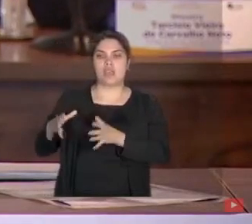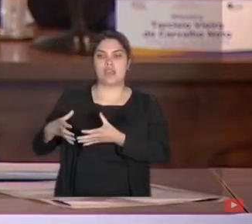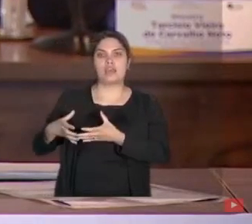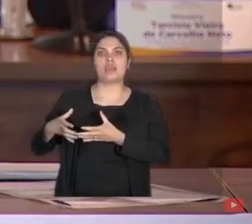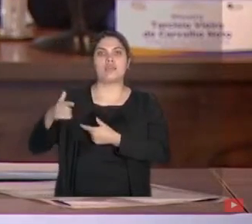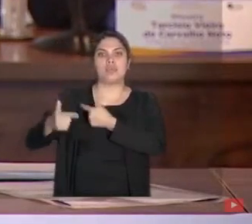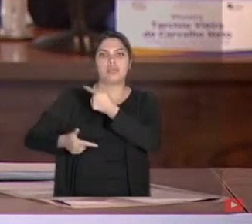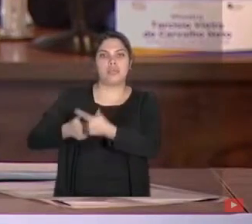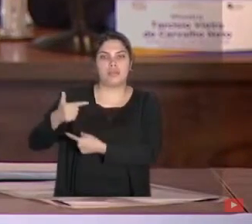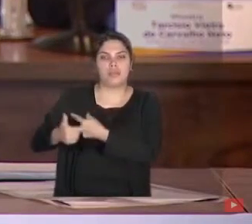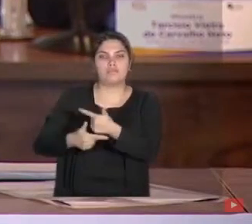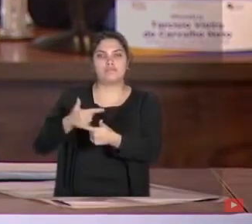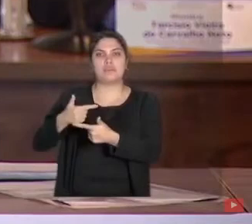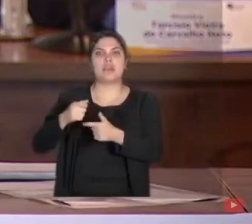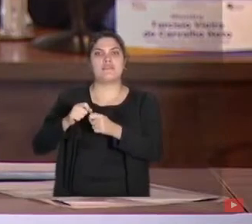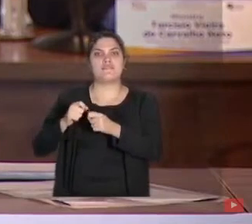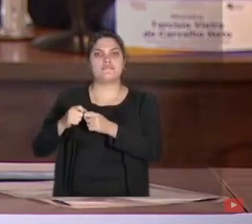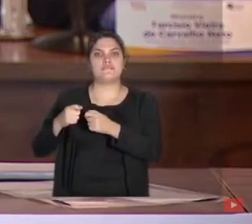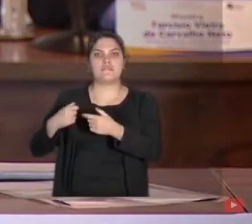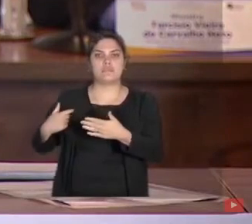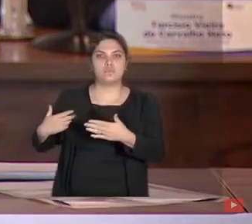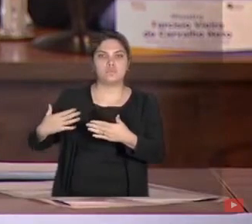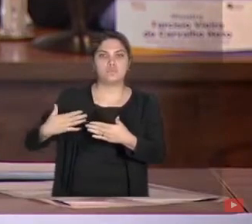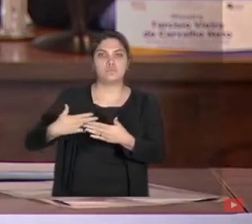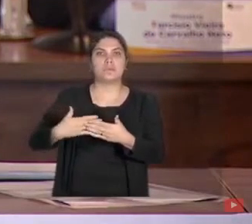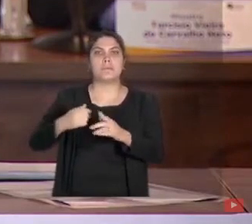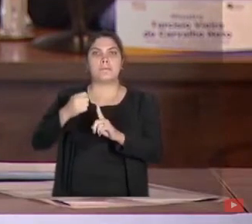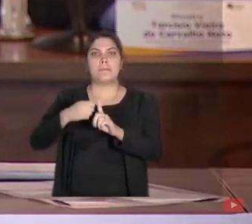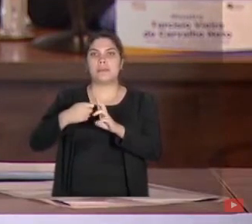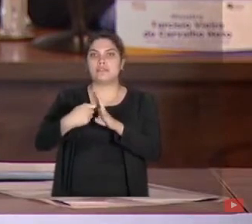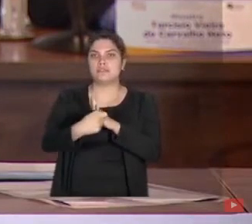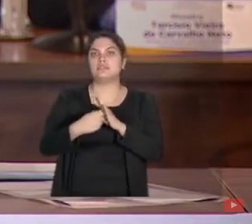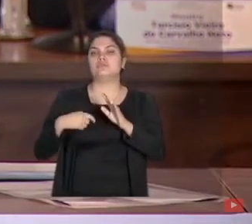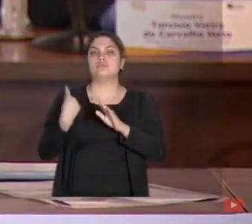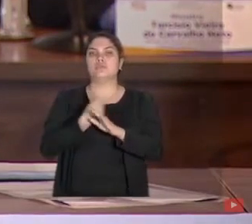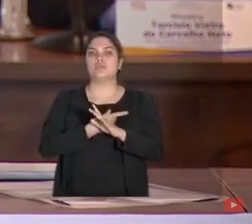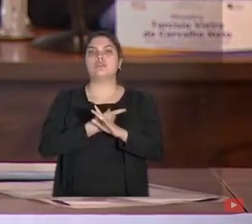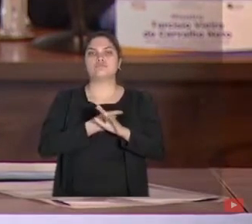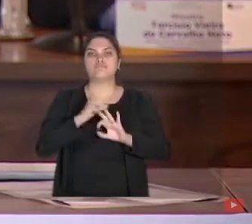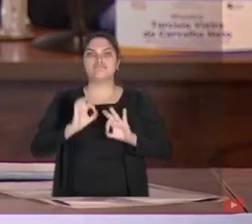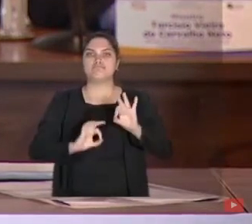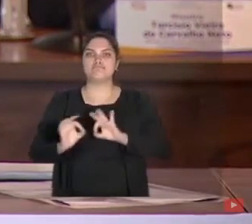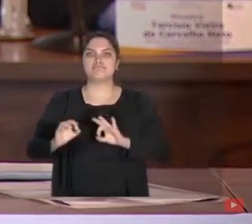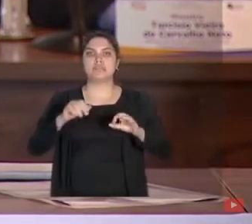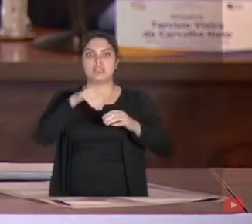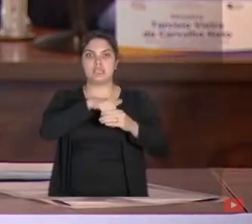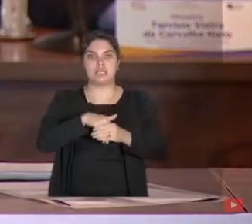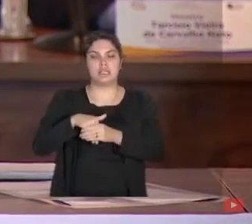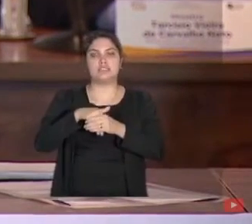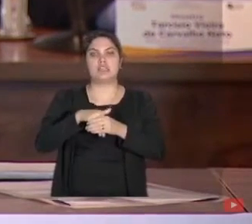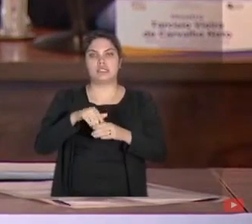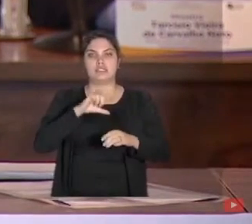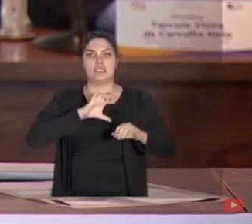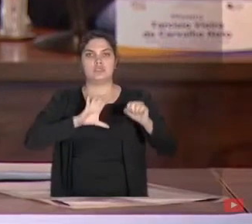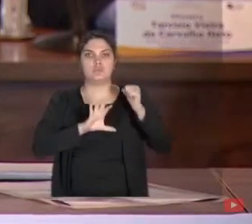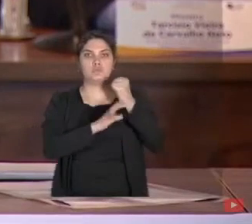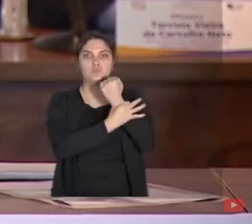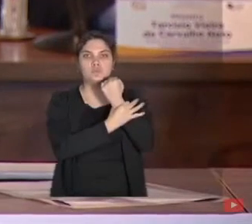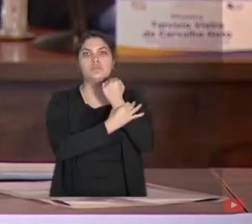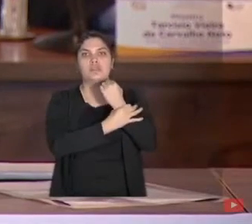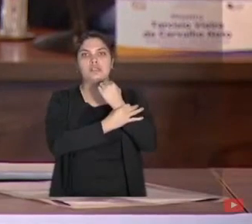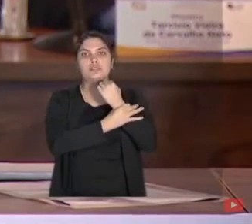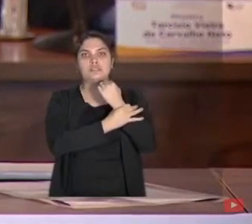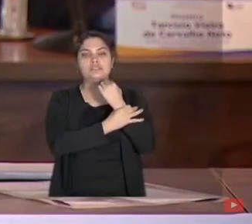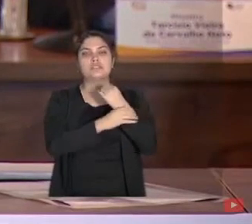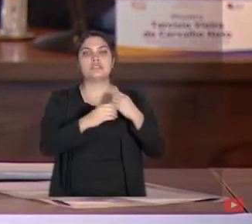pelo trabalho incansável que tivemos em todos esses meses para realizarmos essas eleições com segurança para